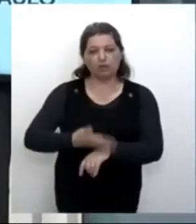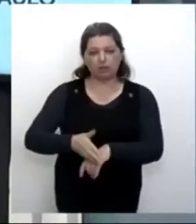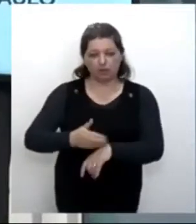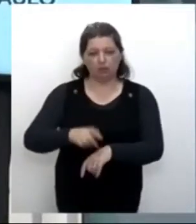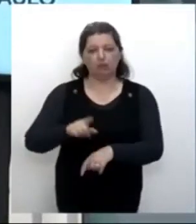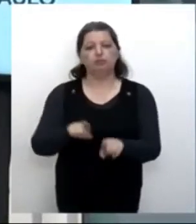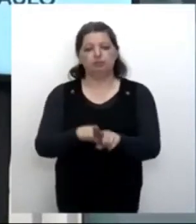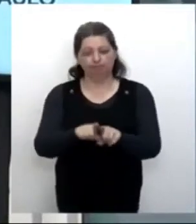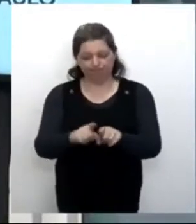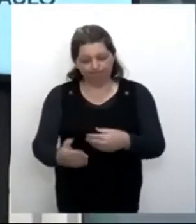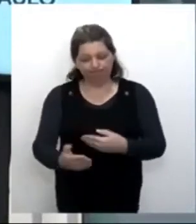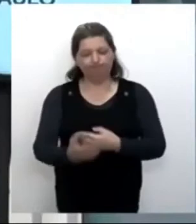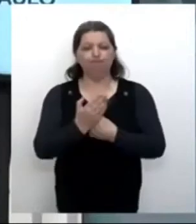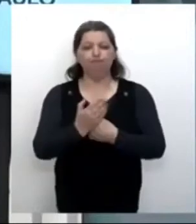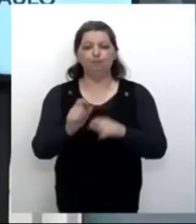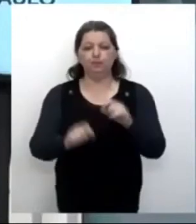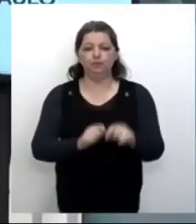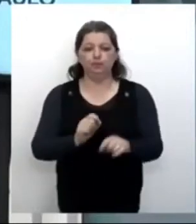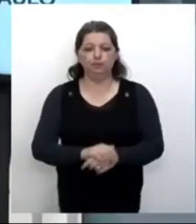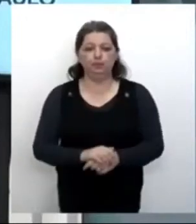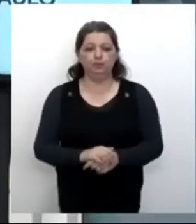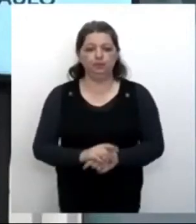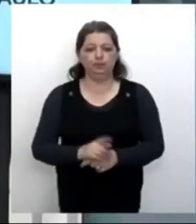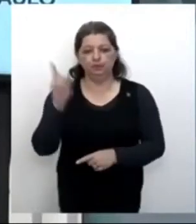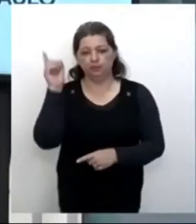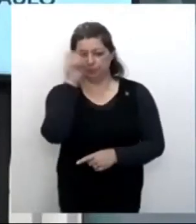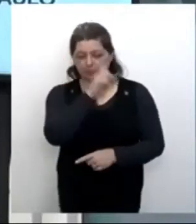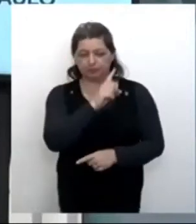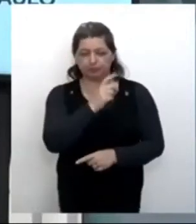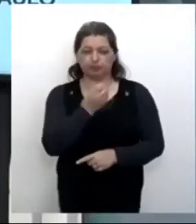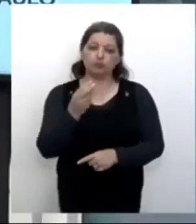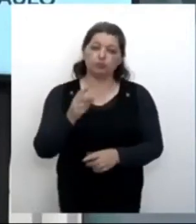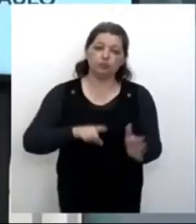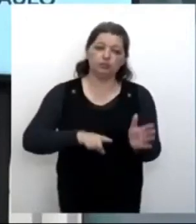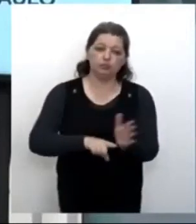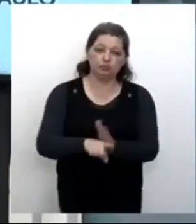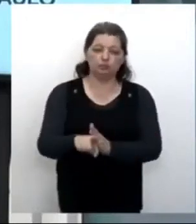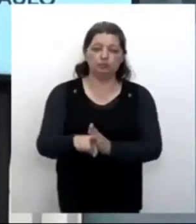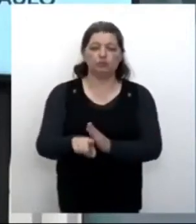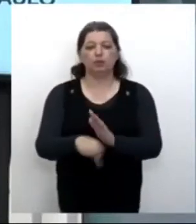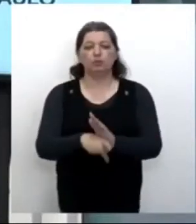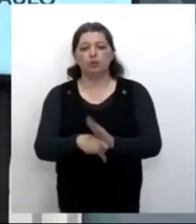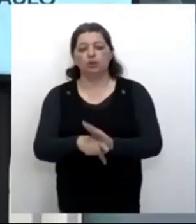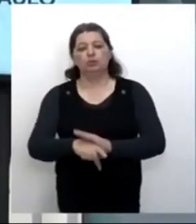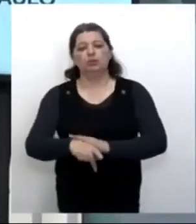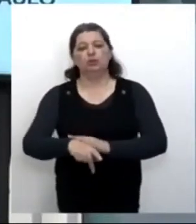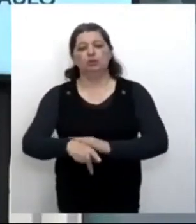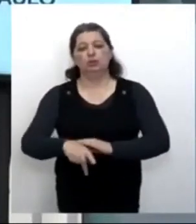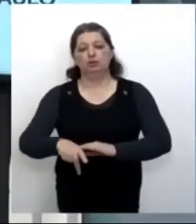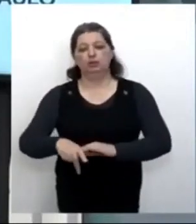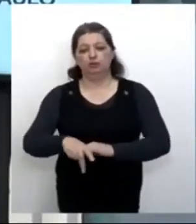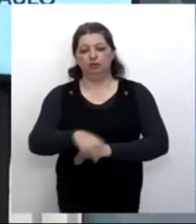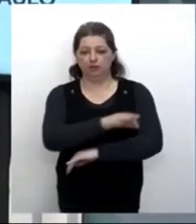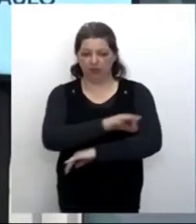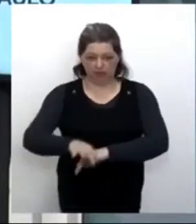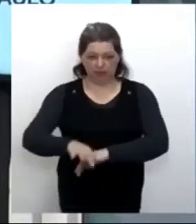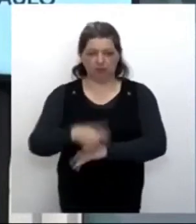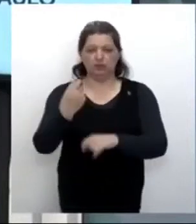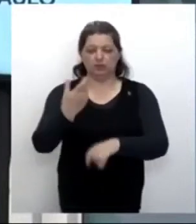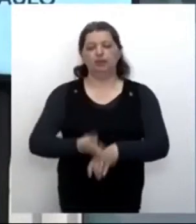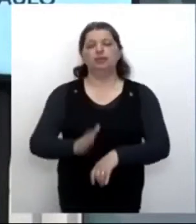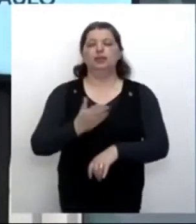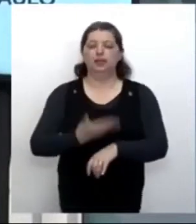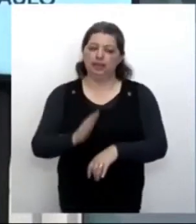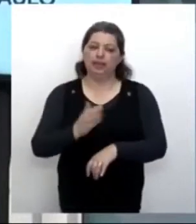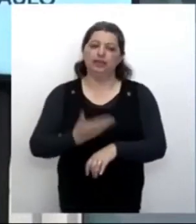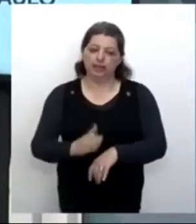você na questão da dificuldade ou não naquela questão de física. Exercício de física tem que treinar. Tem que